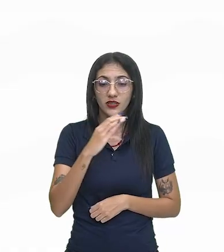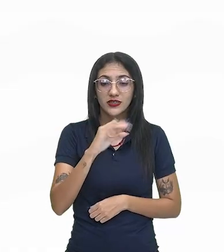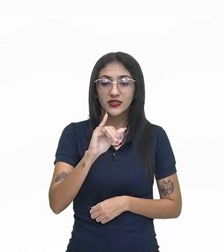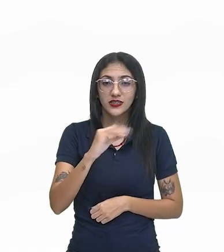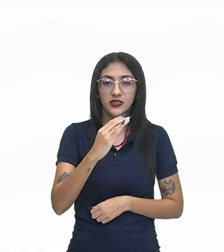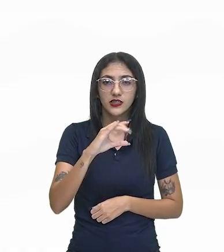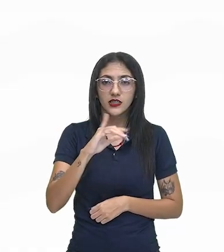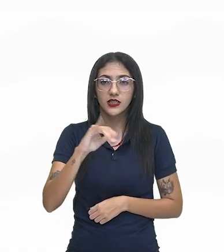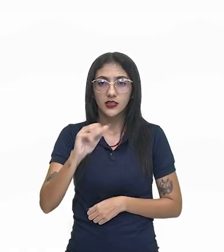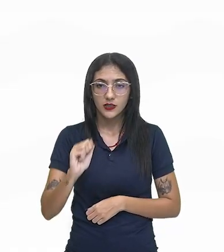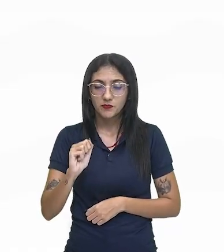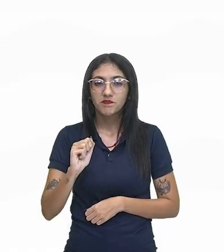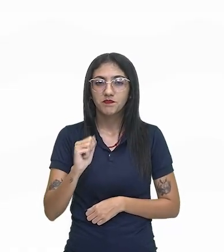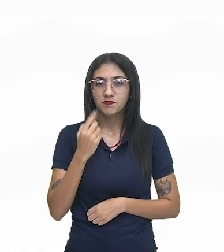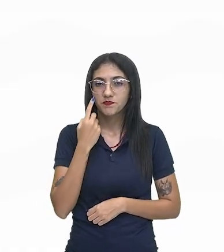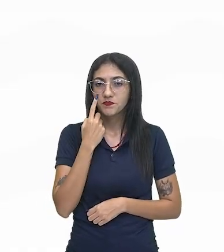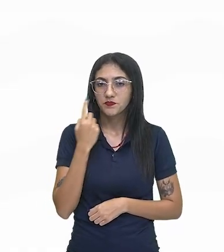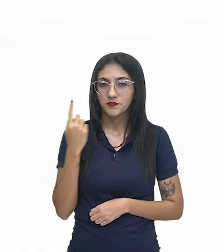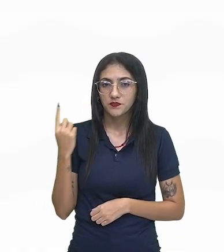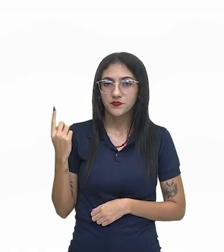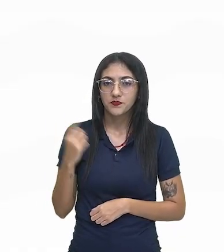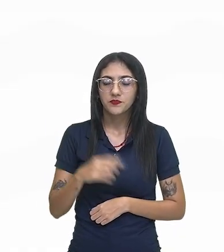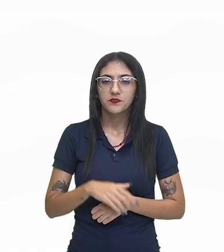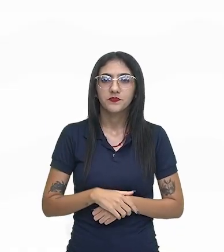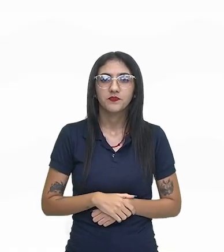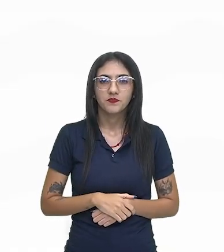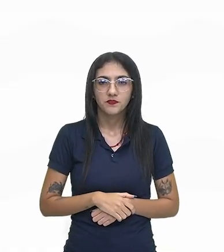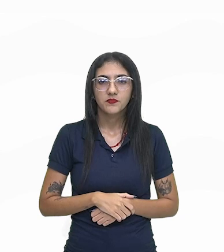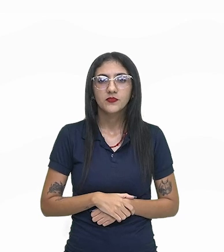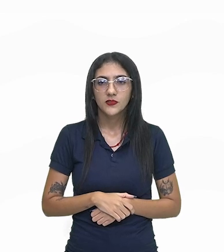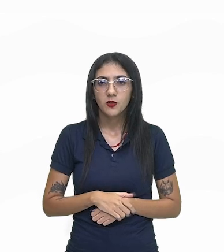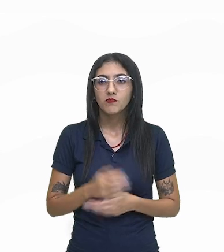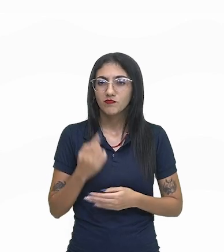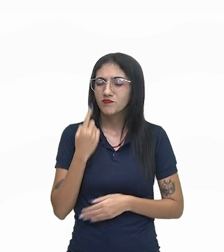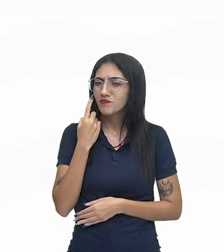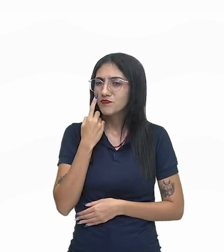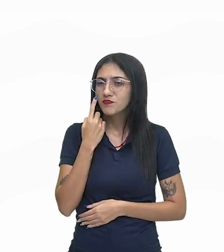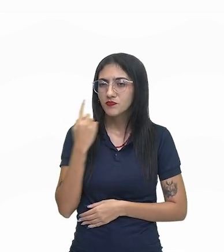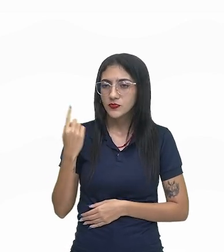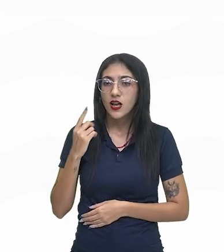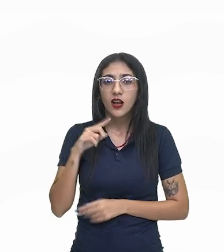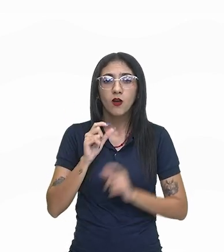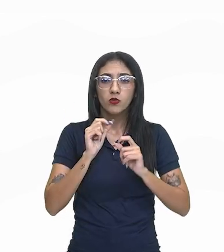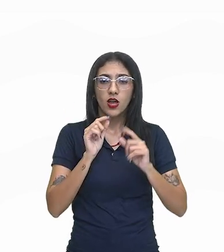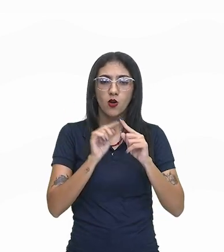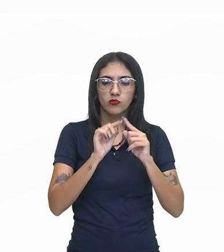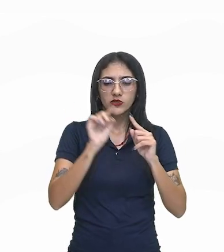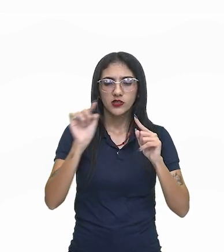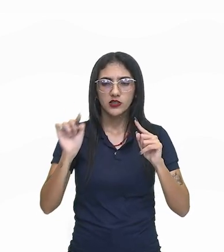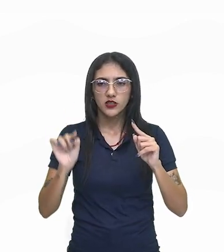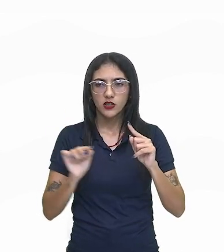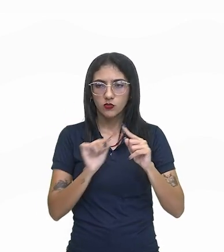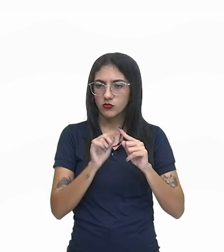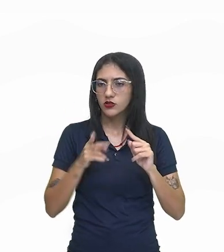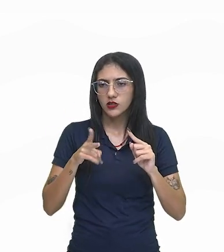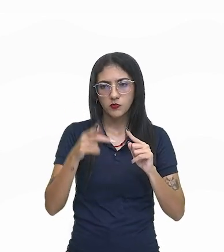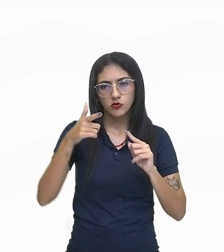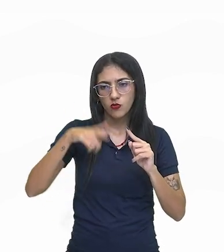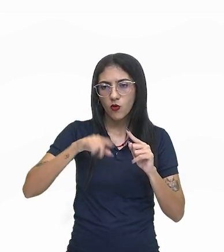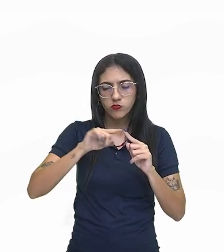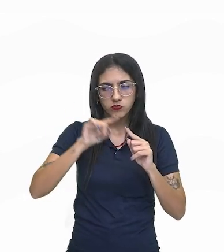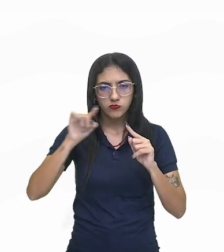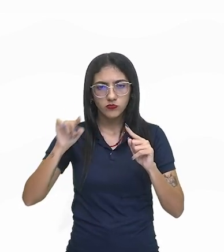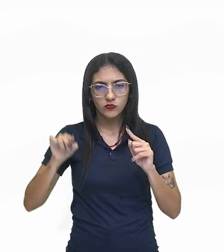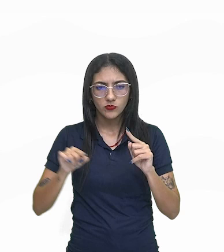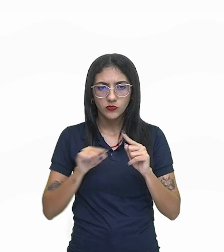cíclica. Então, a fotofosforilação cíclica, pelo próprio nome, diz que é um ciclo. Nesse caso aí, observem